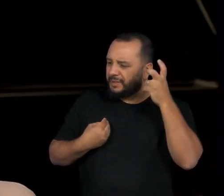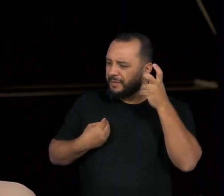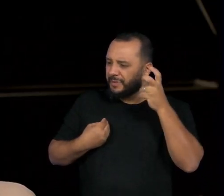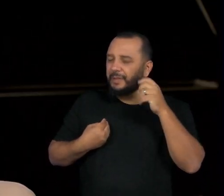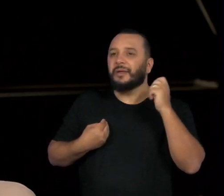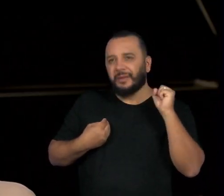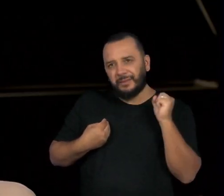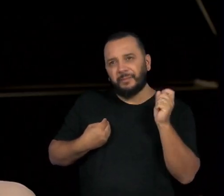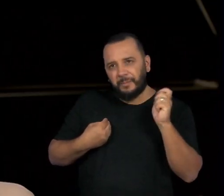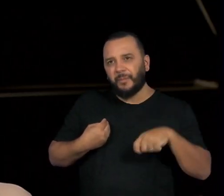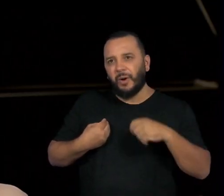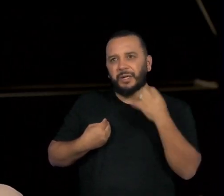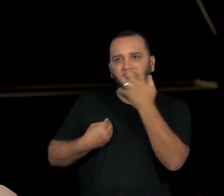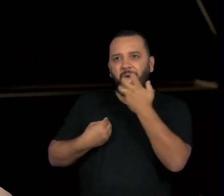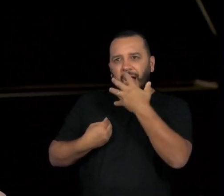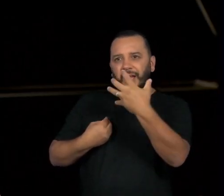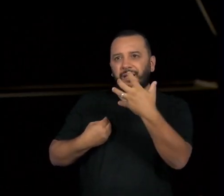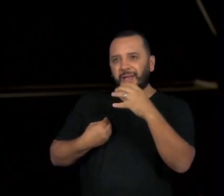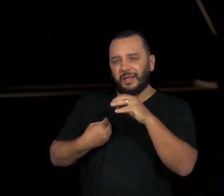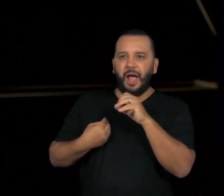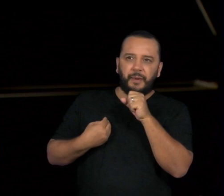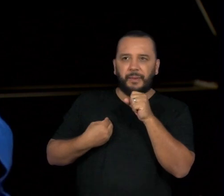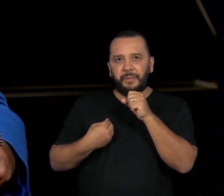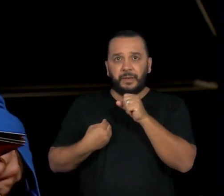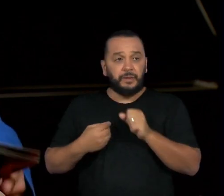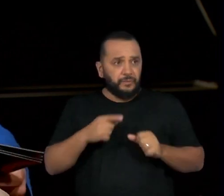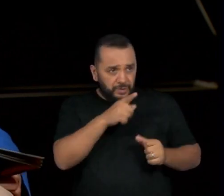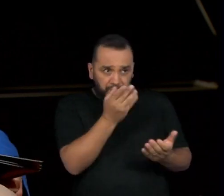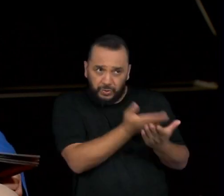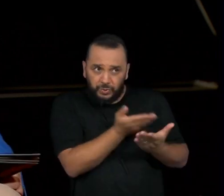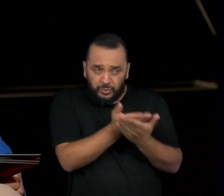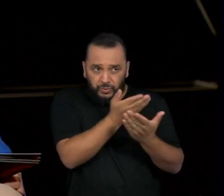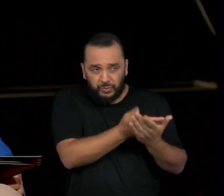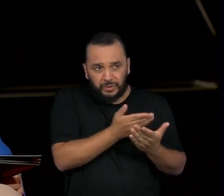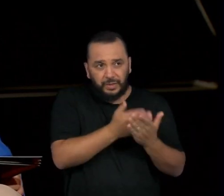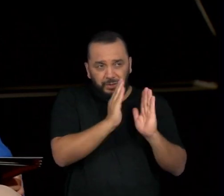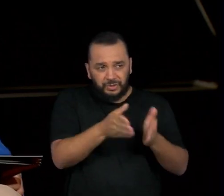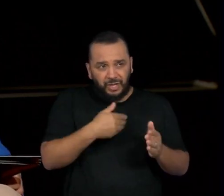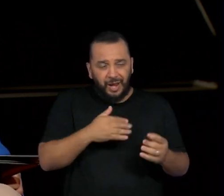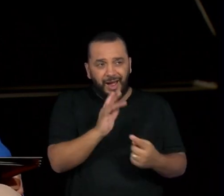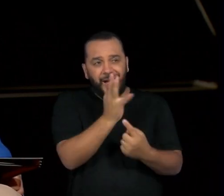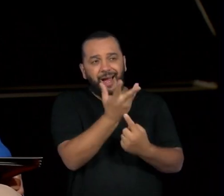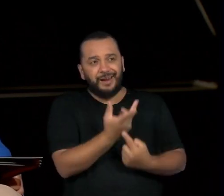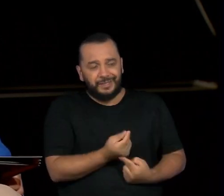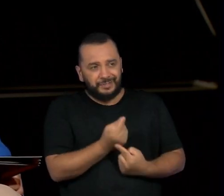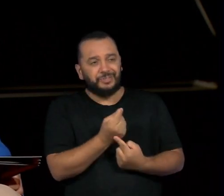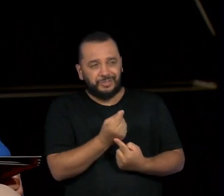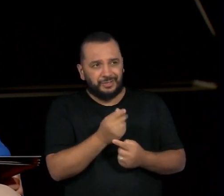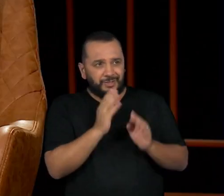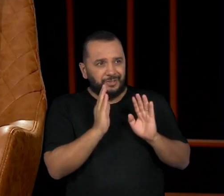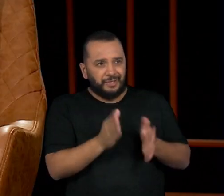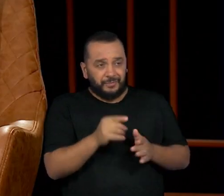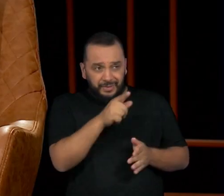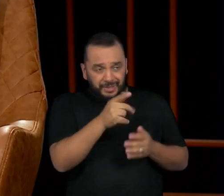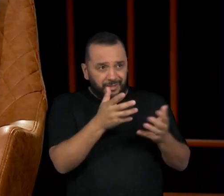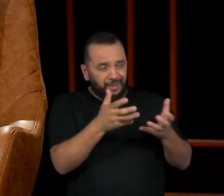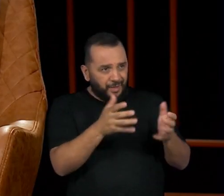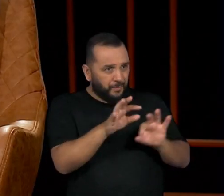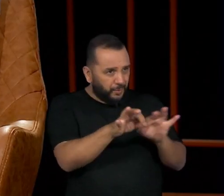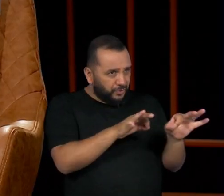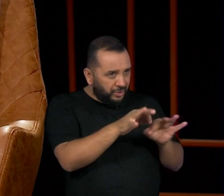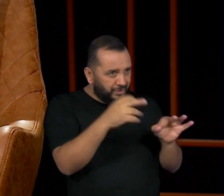você estava cursando artes cênicas Sim. na Escola de Comunicações e Artes. Sim. O teu projeto inicialmente era ser atriz? Não, nunca